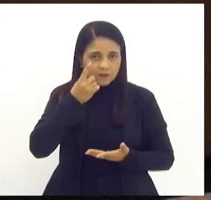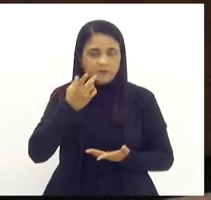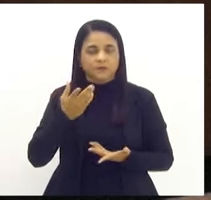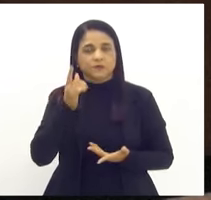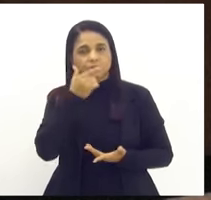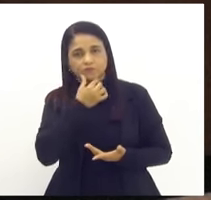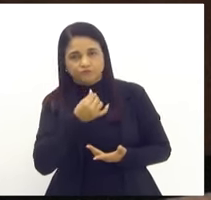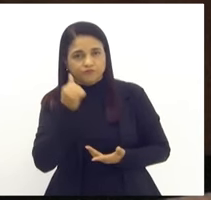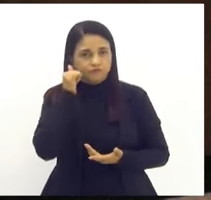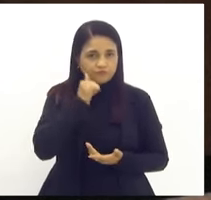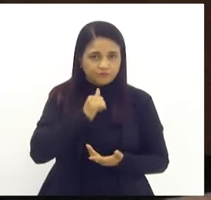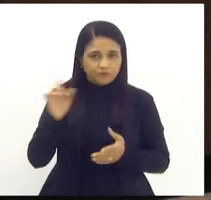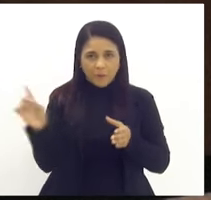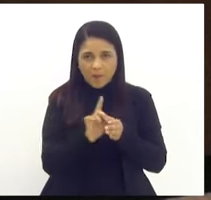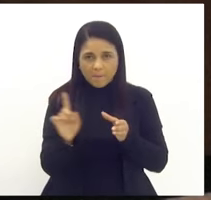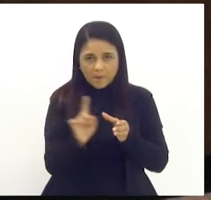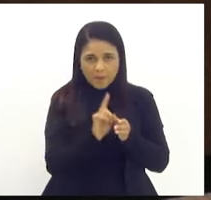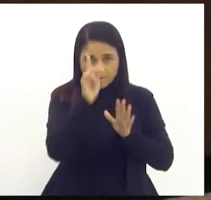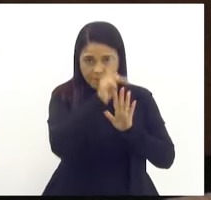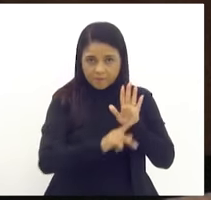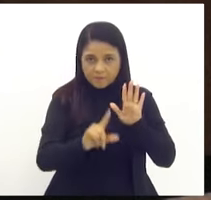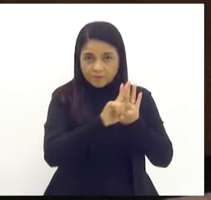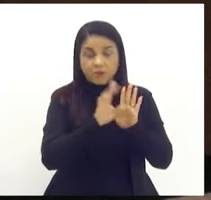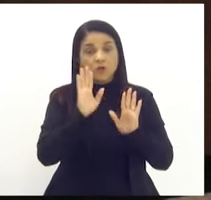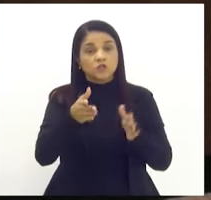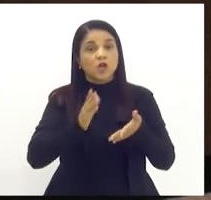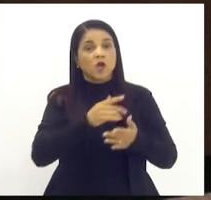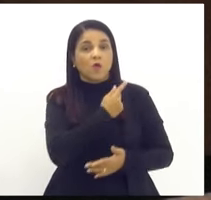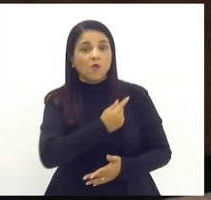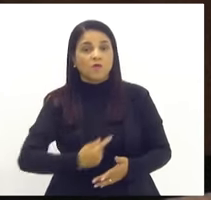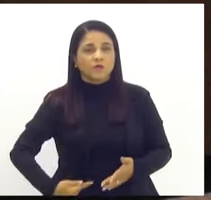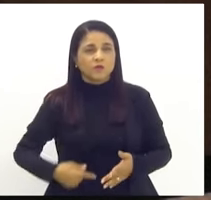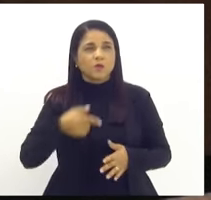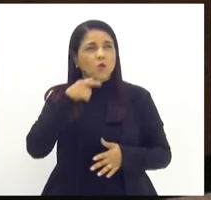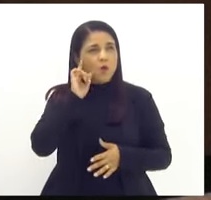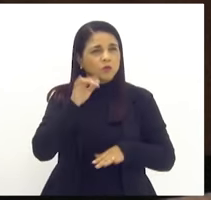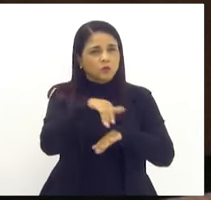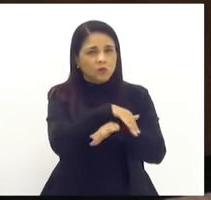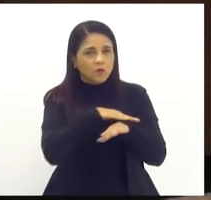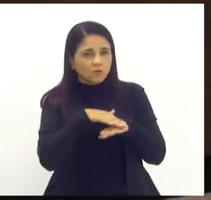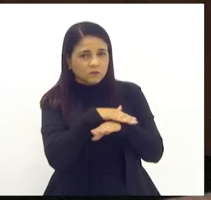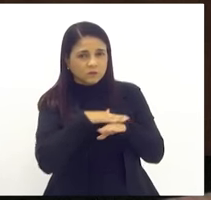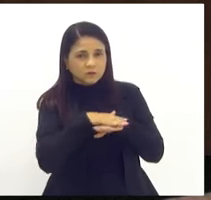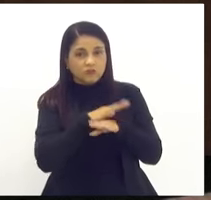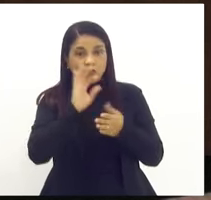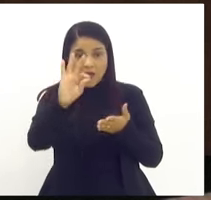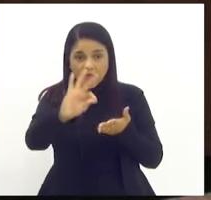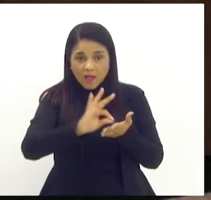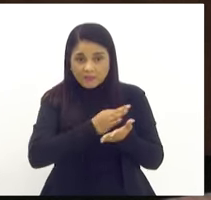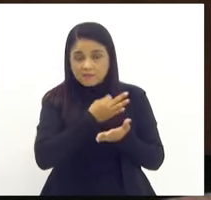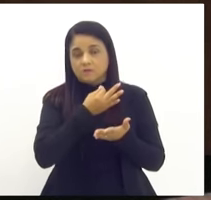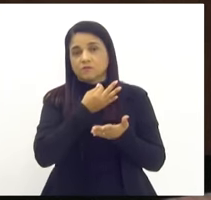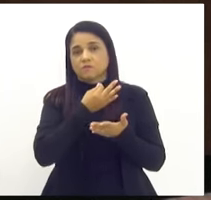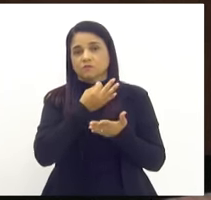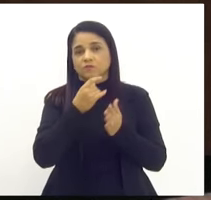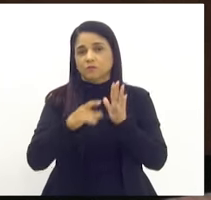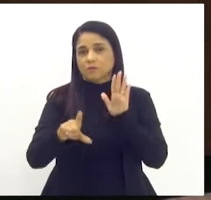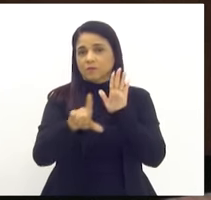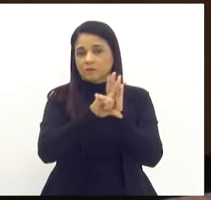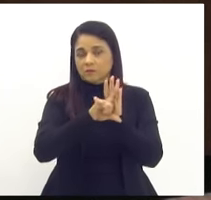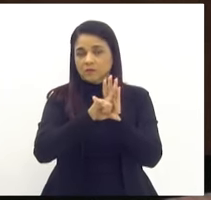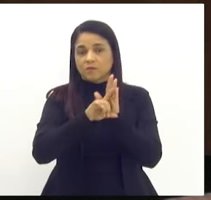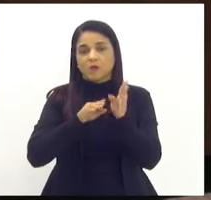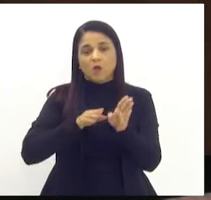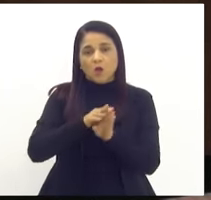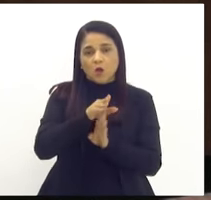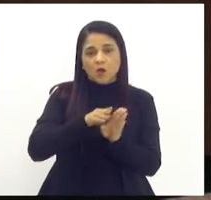Presidente dizer que o governador já tinha falei com ele ontem ele já tinha assinado o veto da Lei Por orientação da